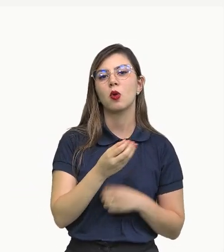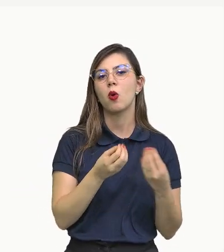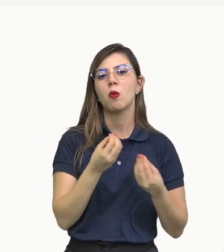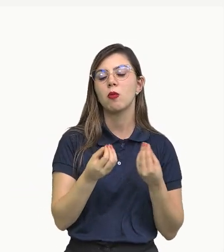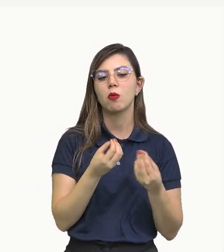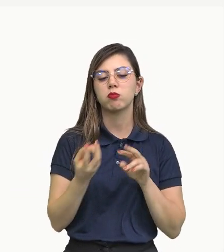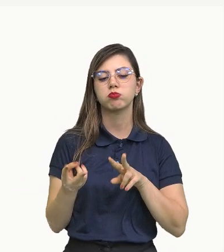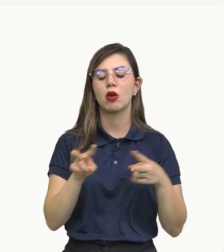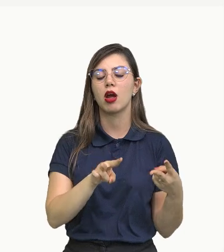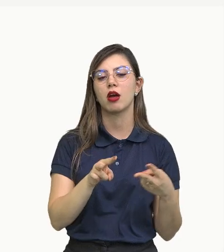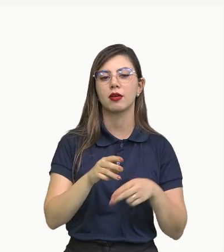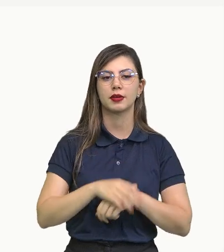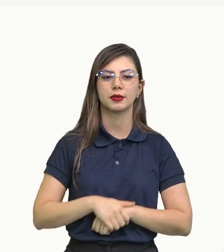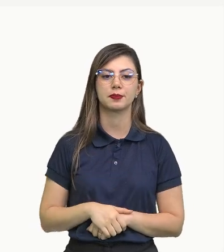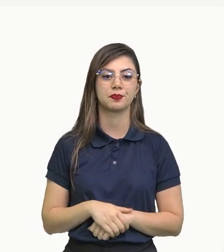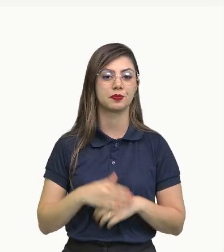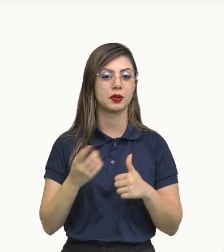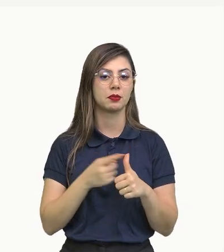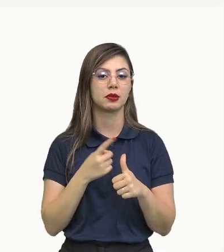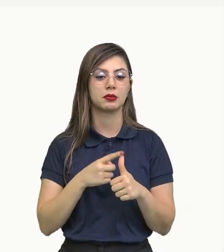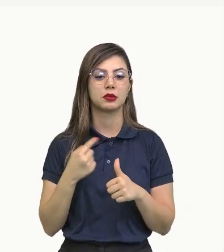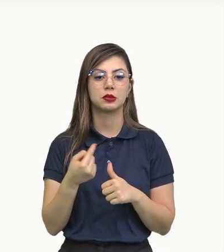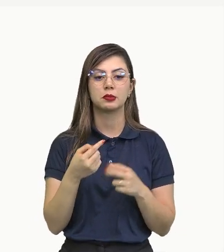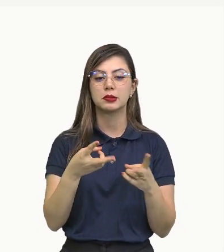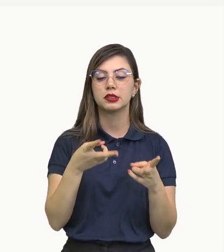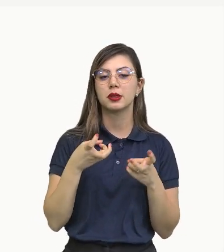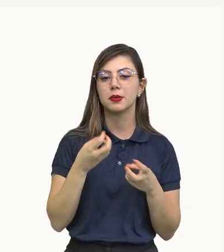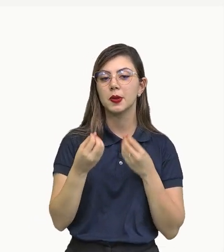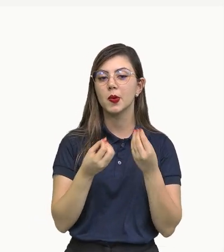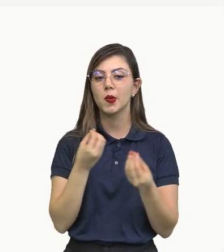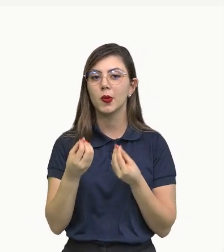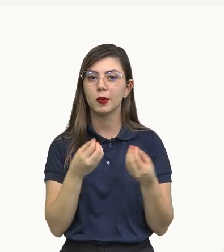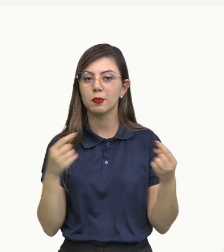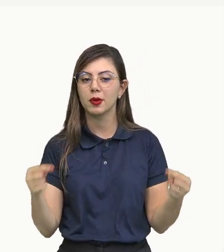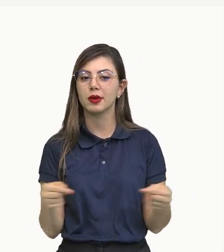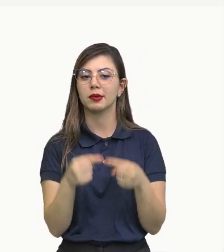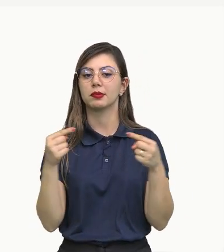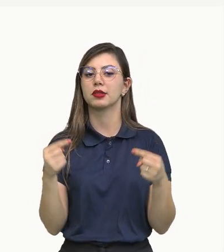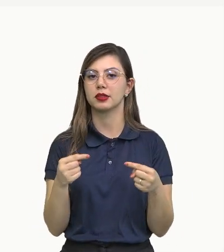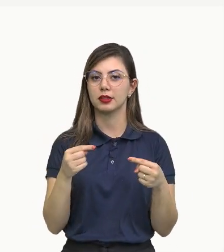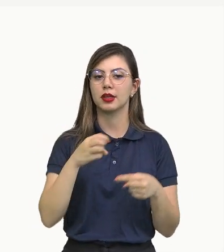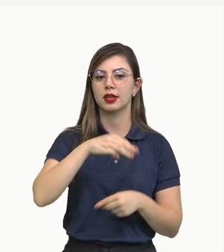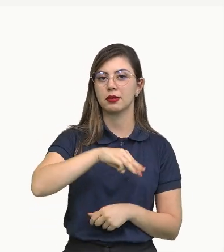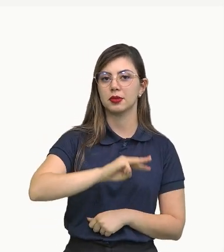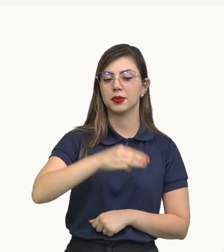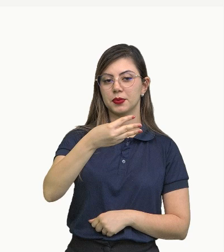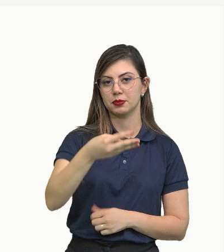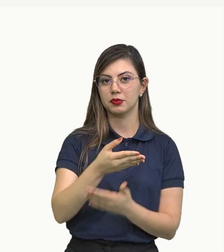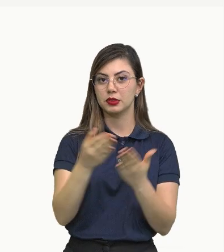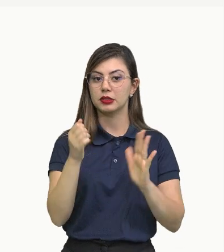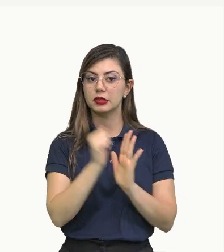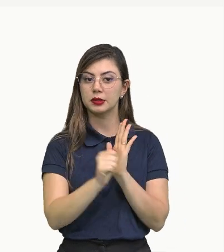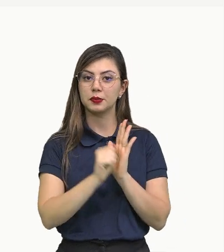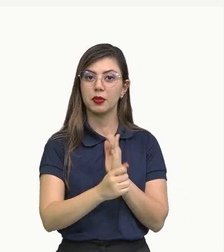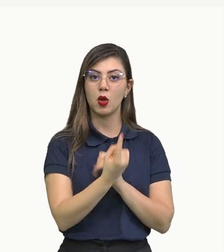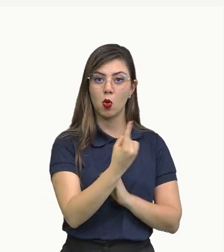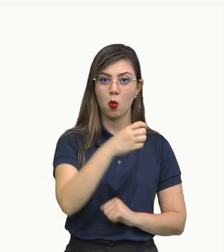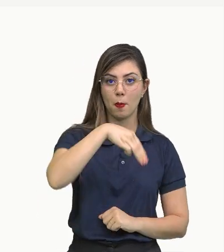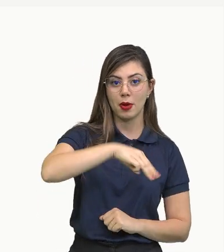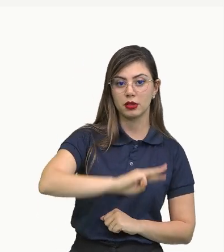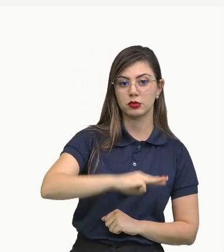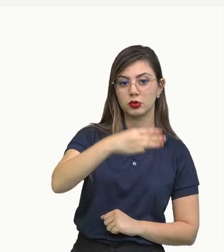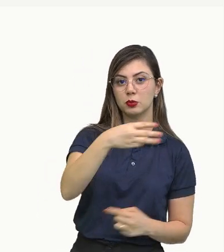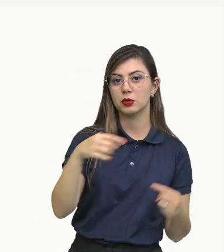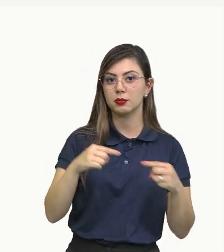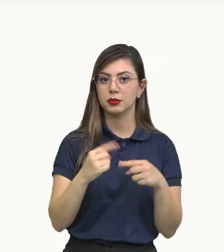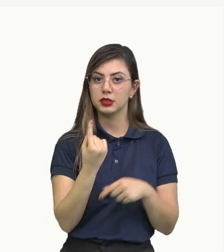seguinte. Primeiro é identificar a relação de conversão. Outra para você anotar. 1 metro cúbico é